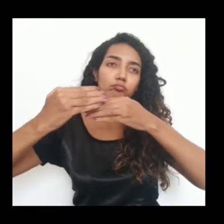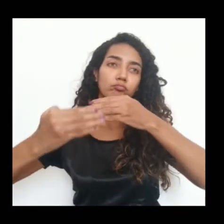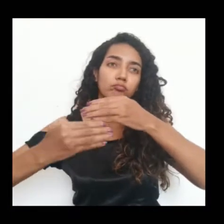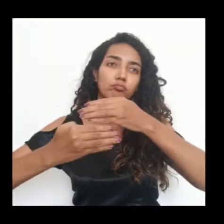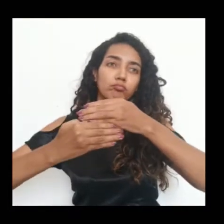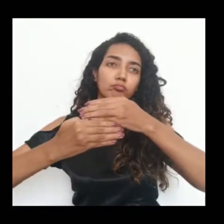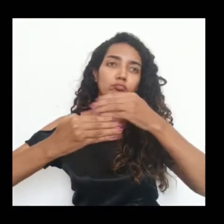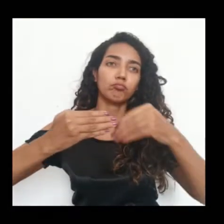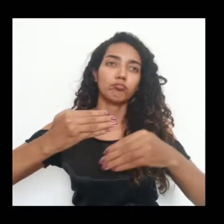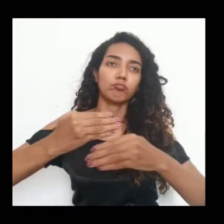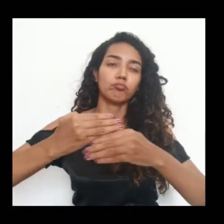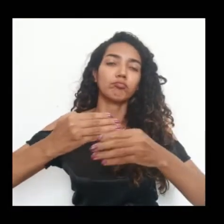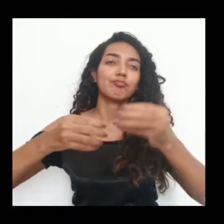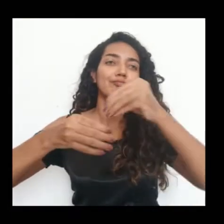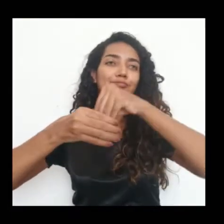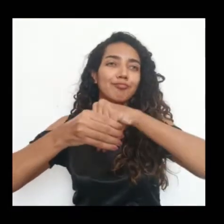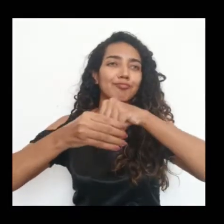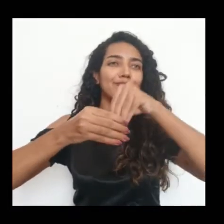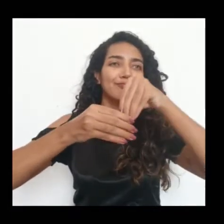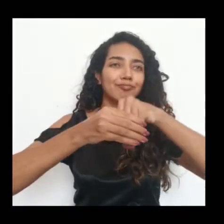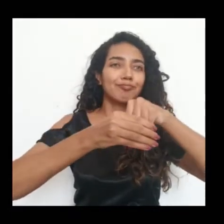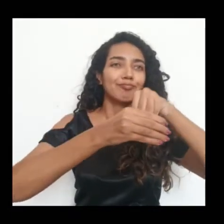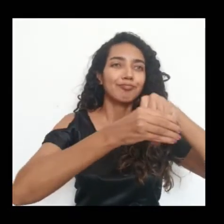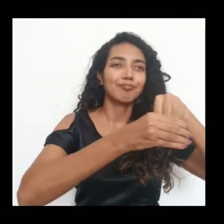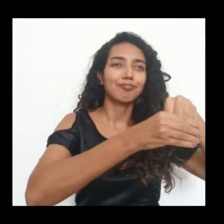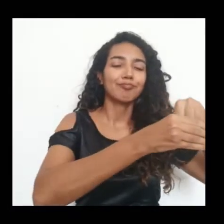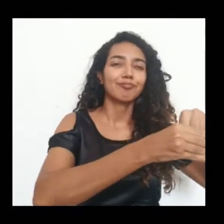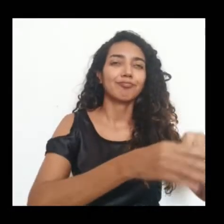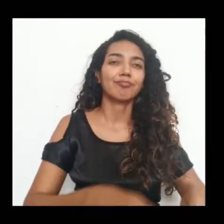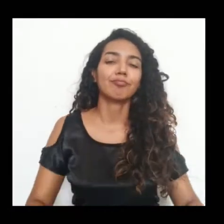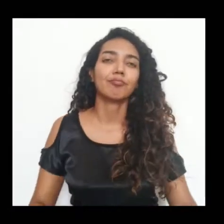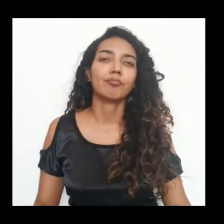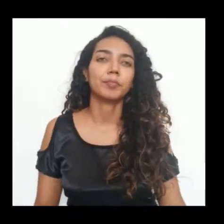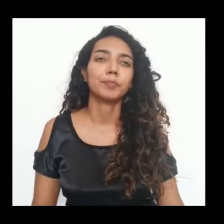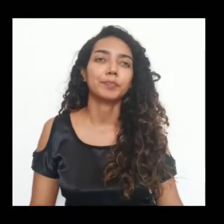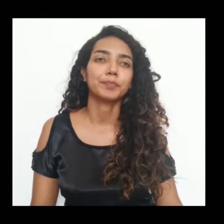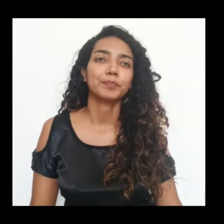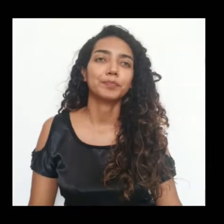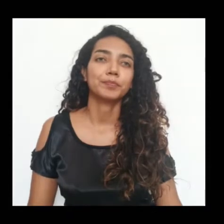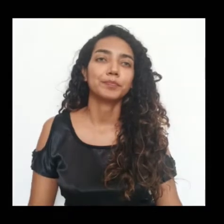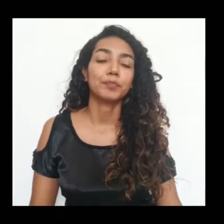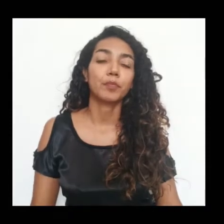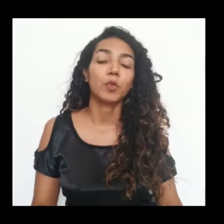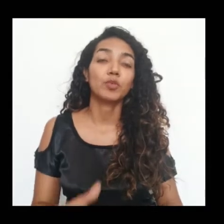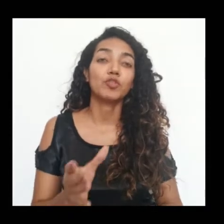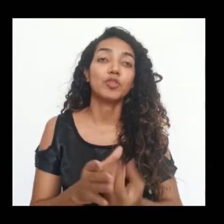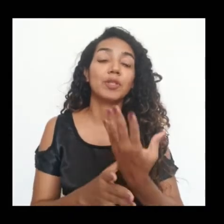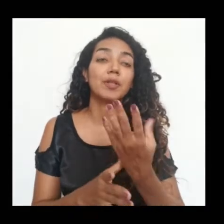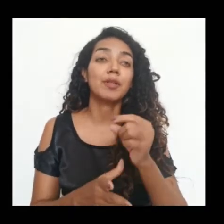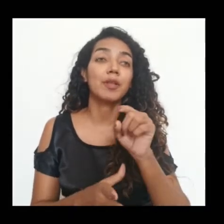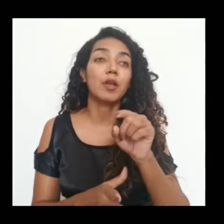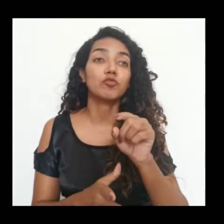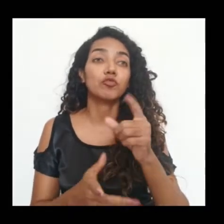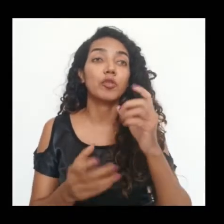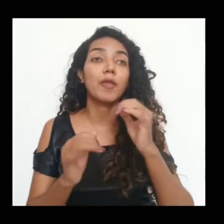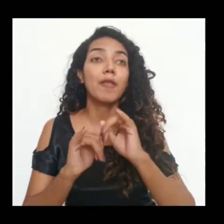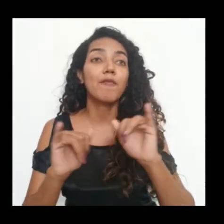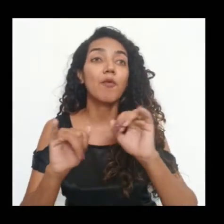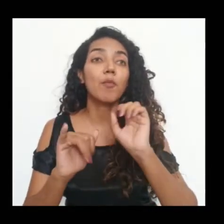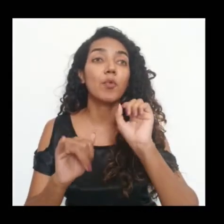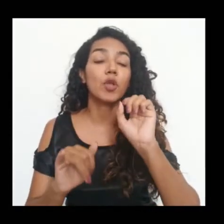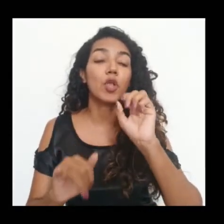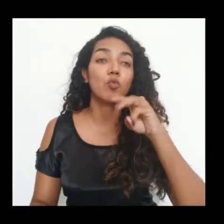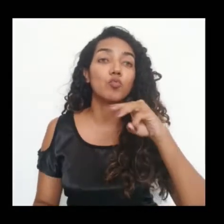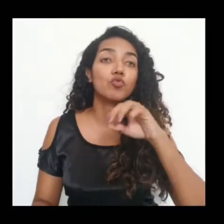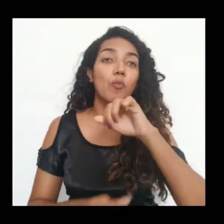métodos, seus atributos, a gente informa os modificadores de acesso. Então, por exemplo, a gente viu que